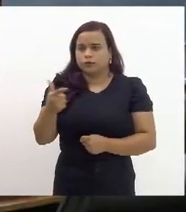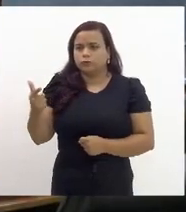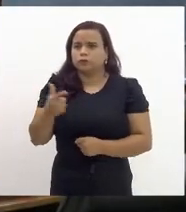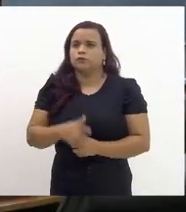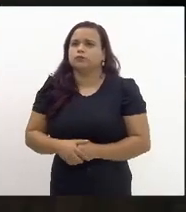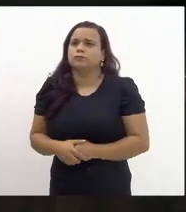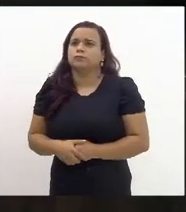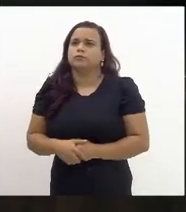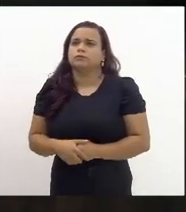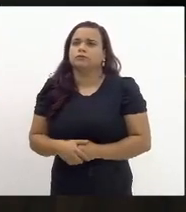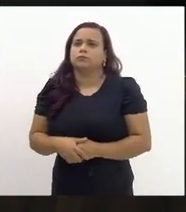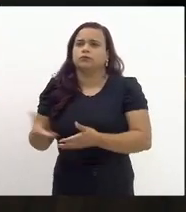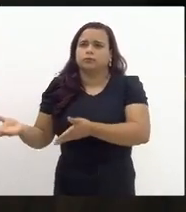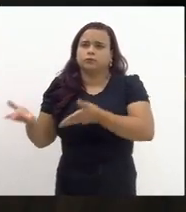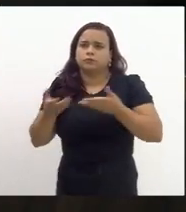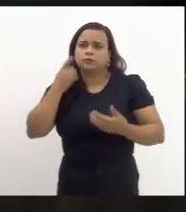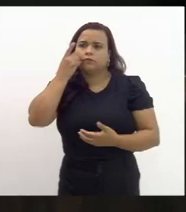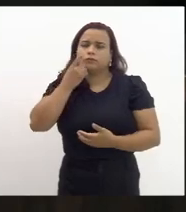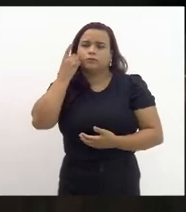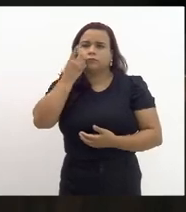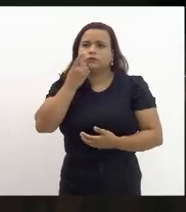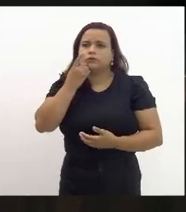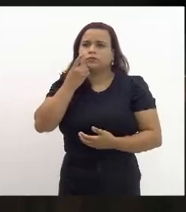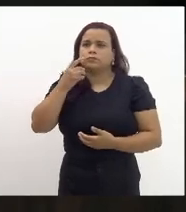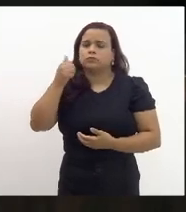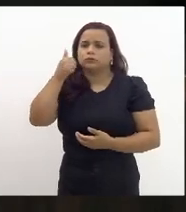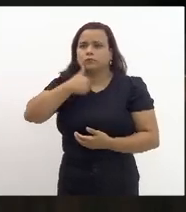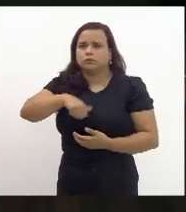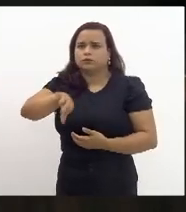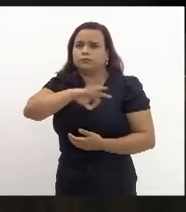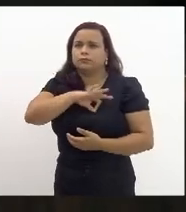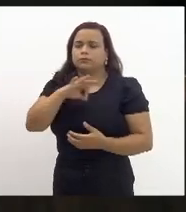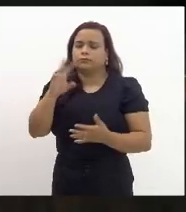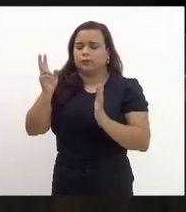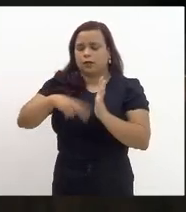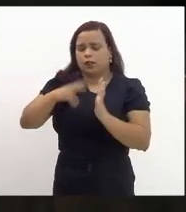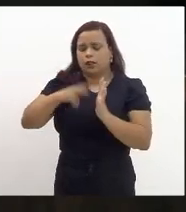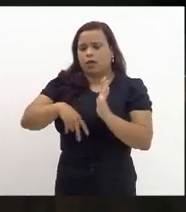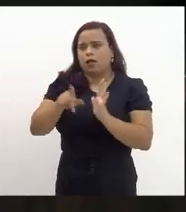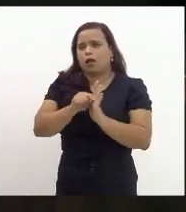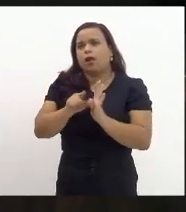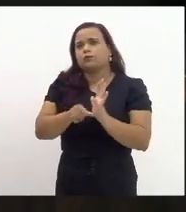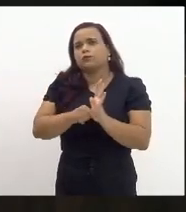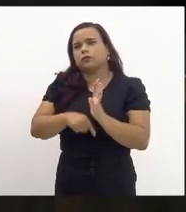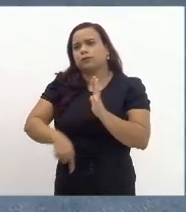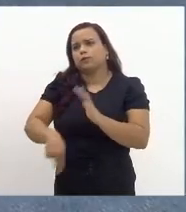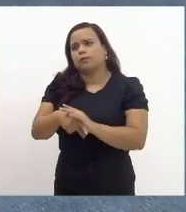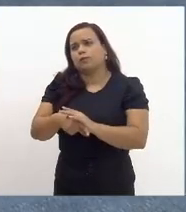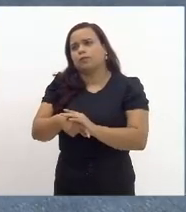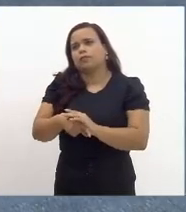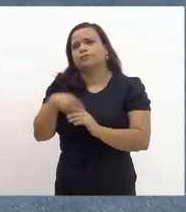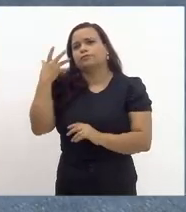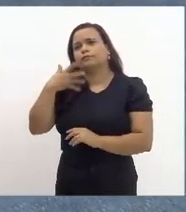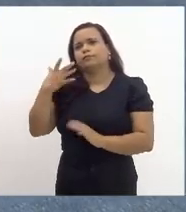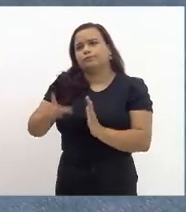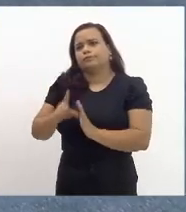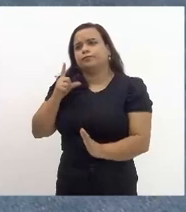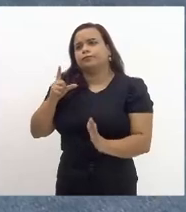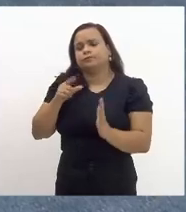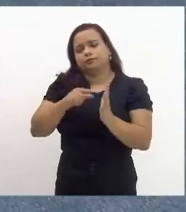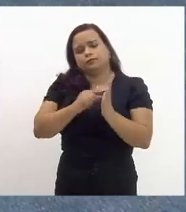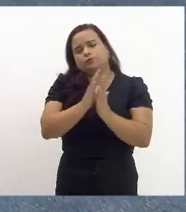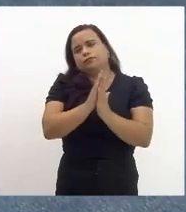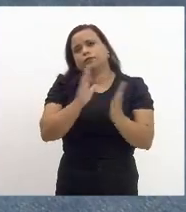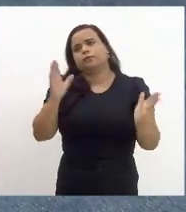A presidência convida a deputada Marta Rocha para fazer a leitura da ata da sessão anterior. A ata reflete com exatidão